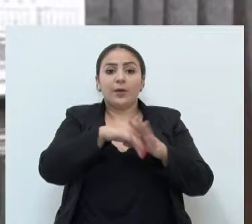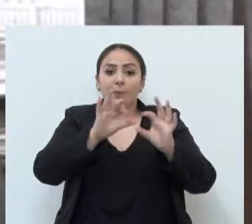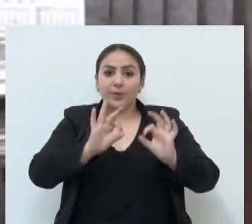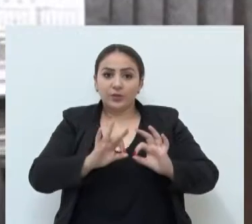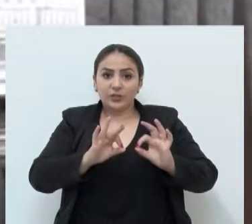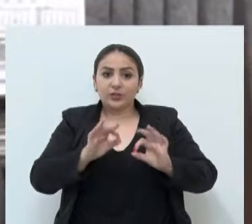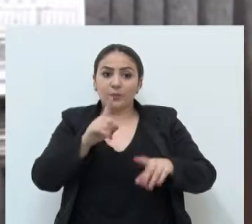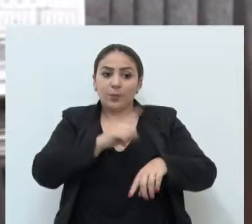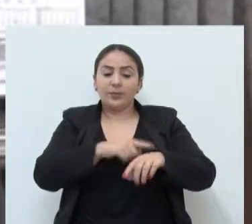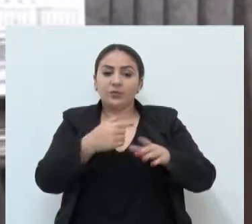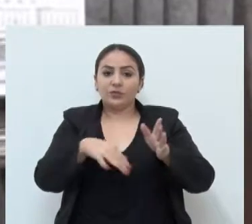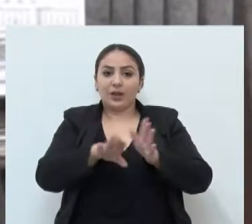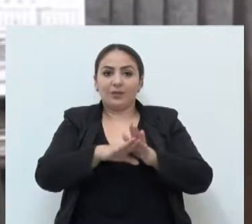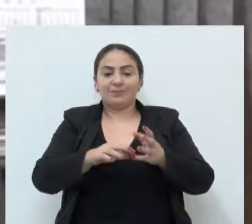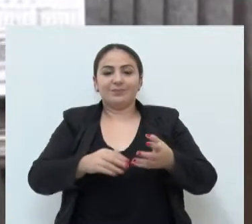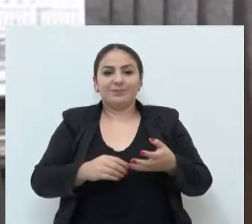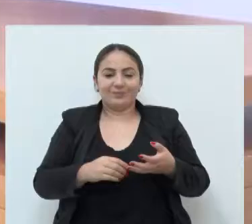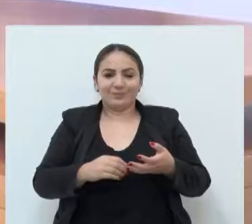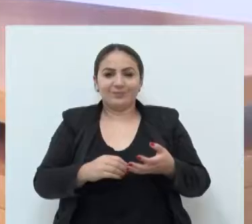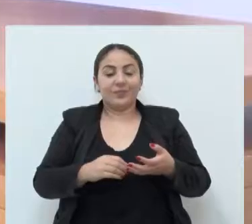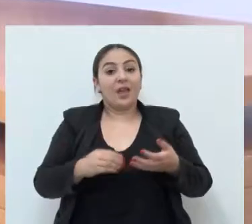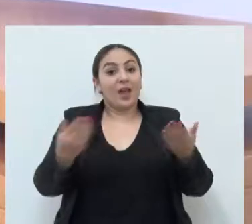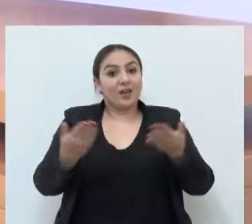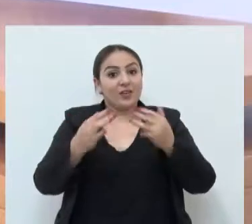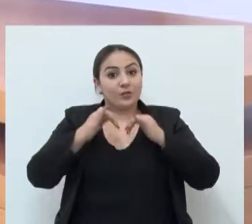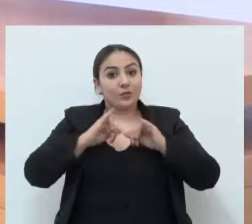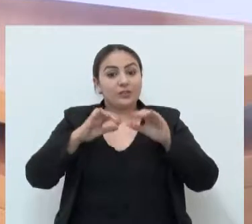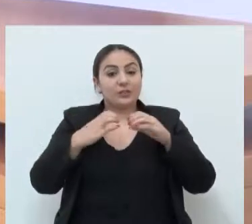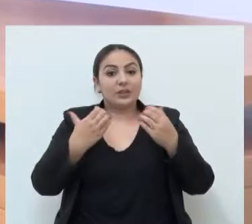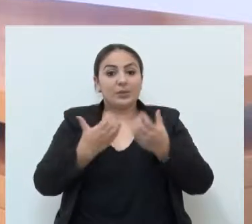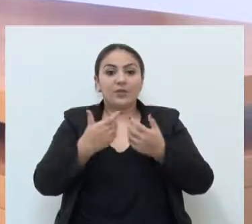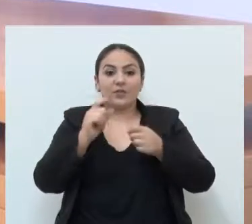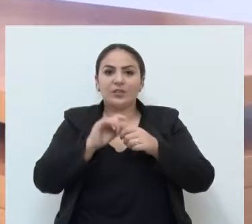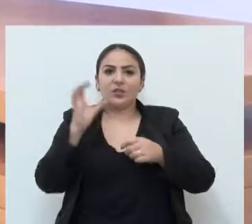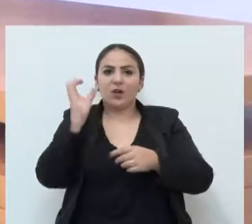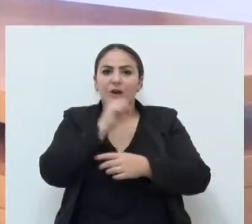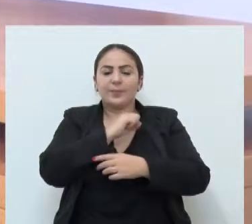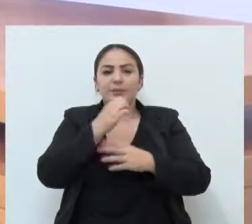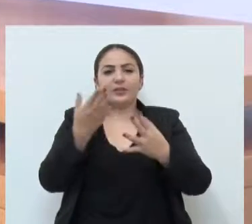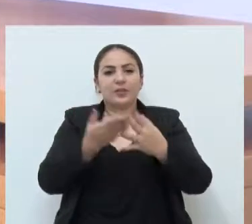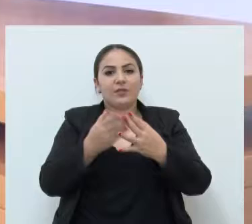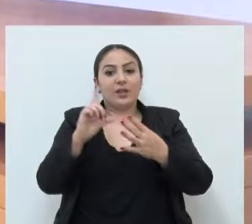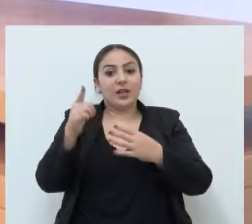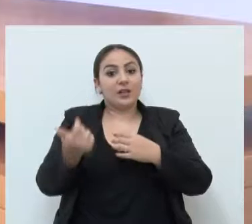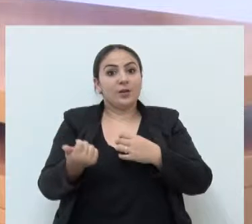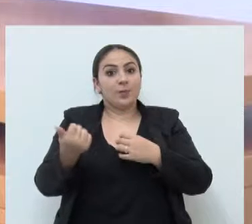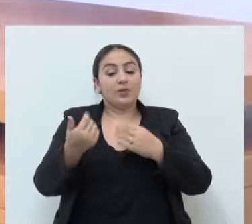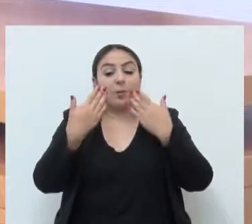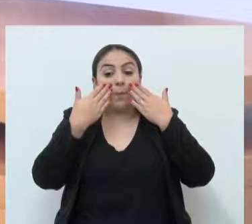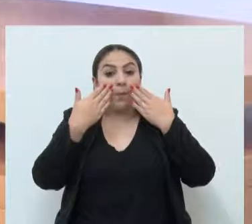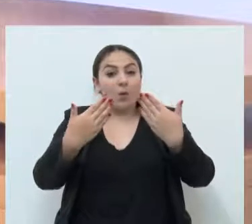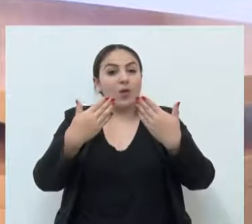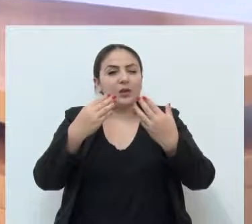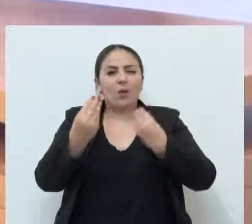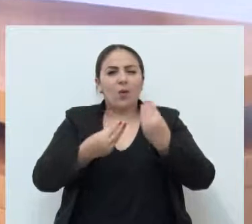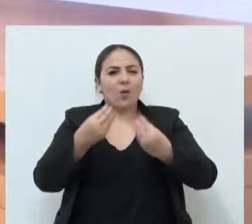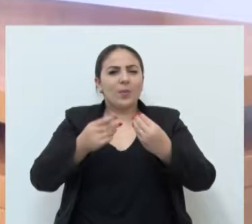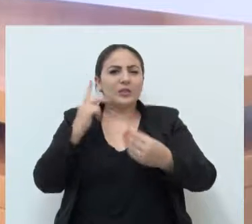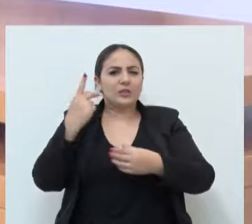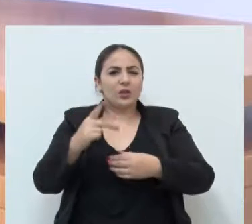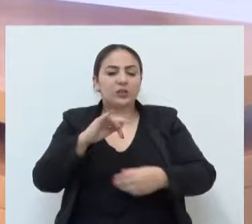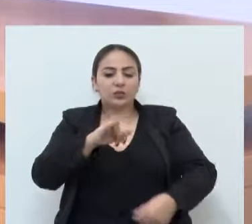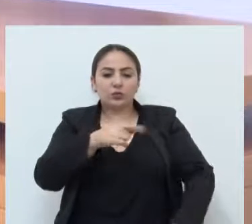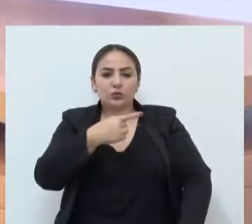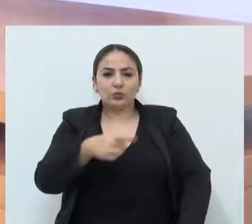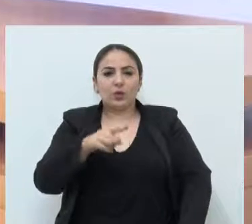o projeto quando ele chegar na ordem do dia. Agora o Jornal da Câmara faz um rápido intervalo e no segundo bloco mostra a história